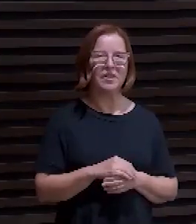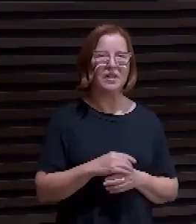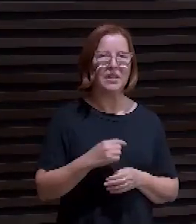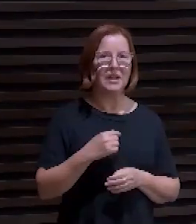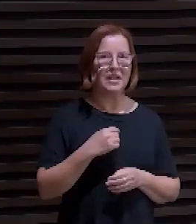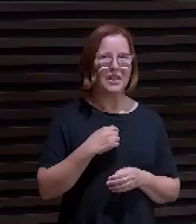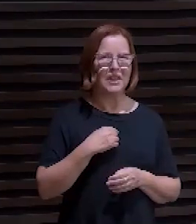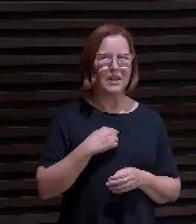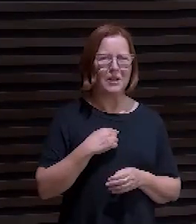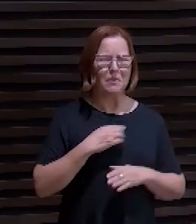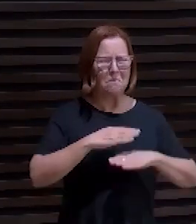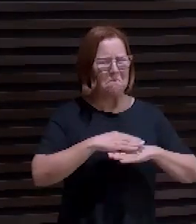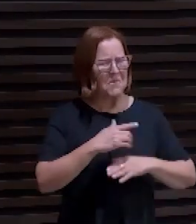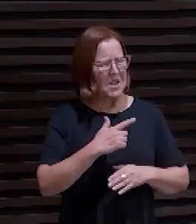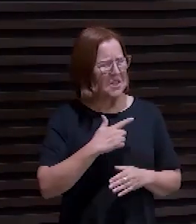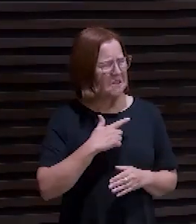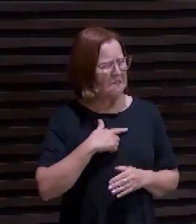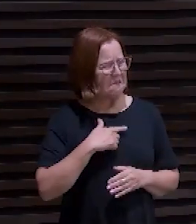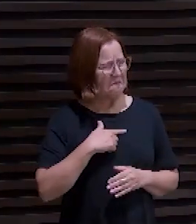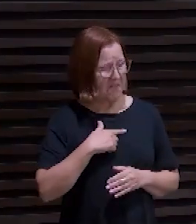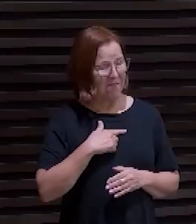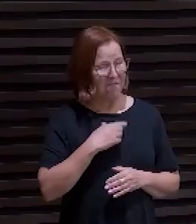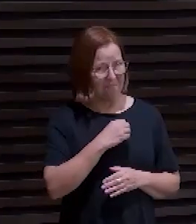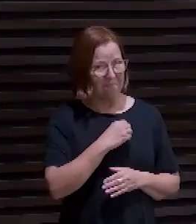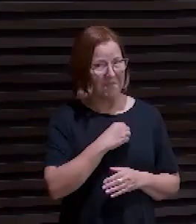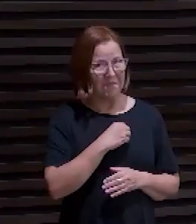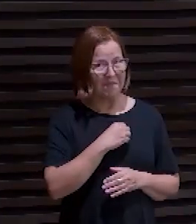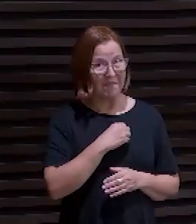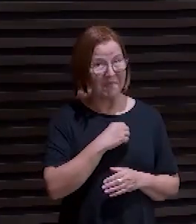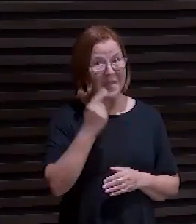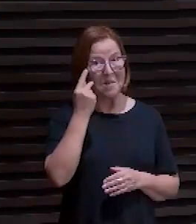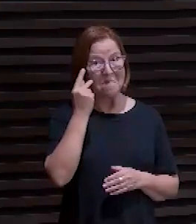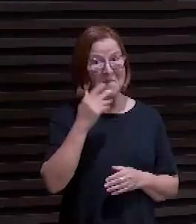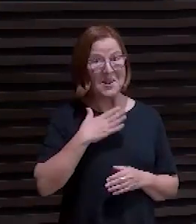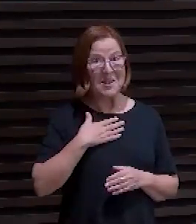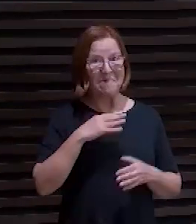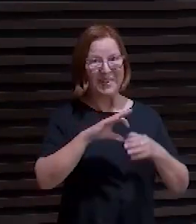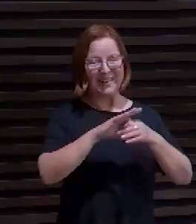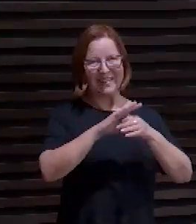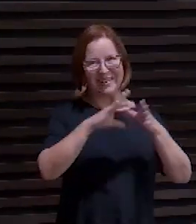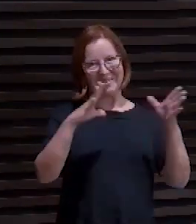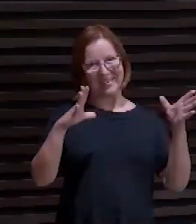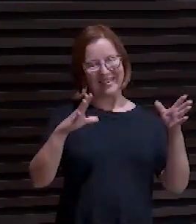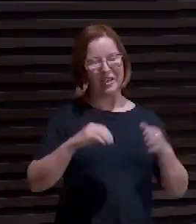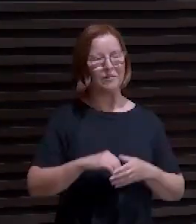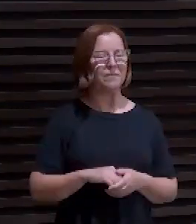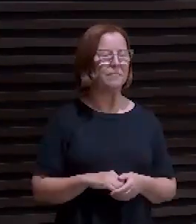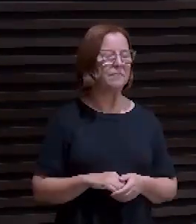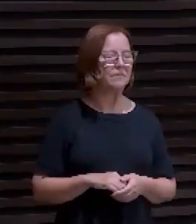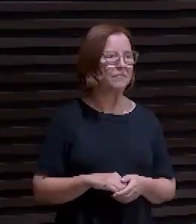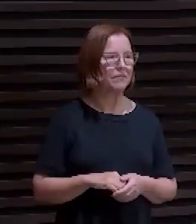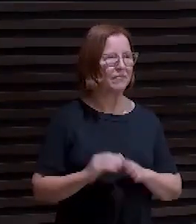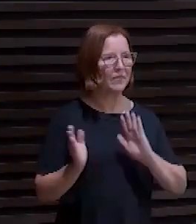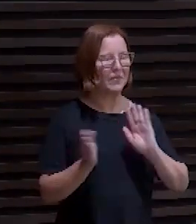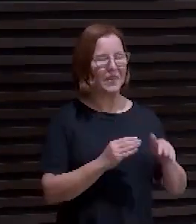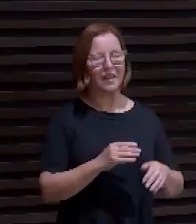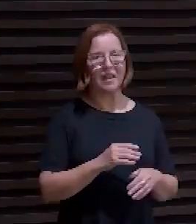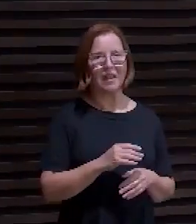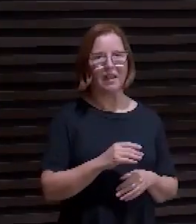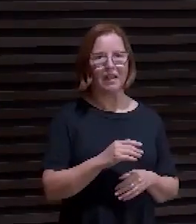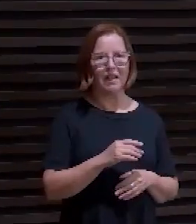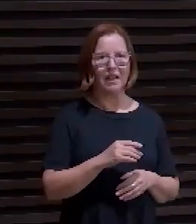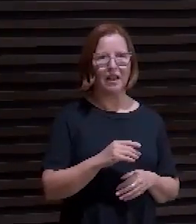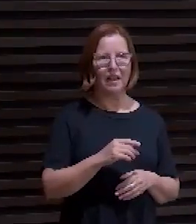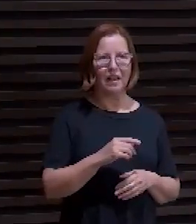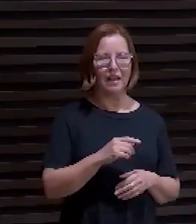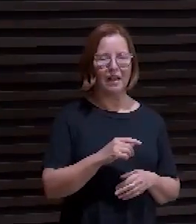para me libertar dessa história. Nós chegamos na cidade, na